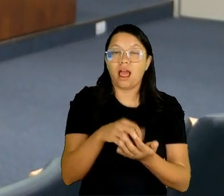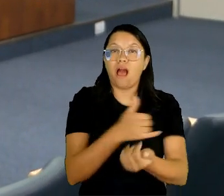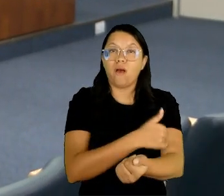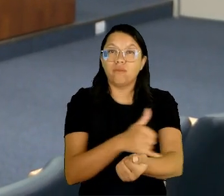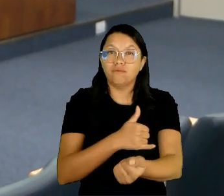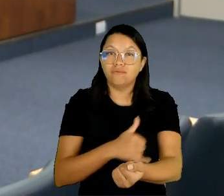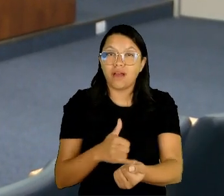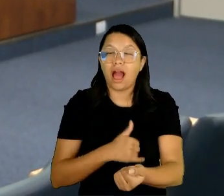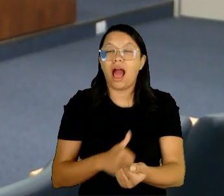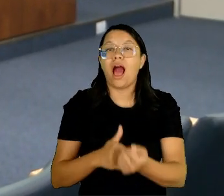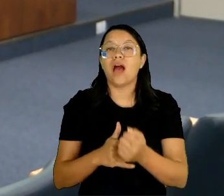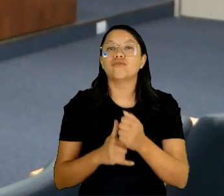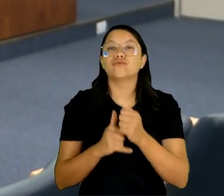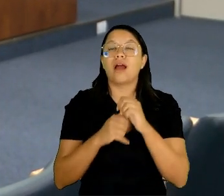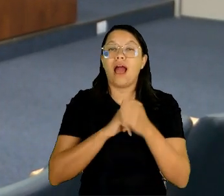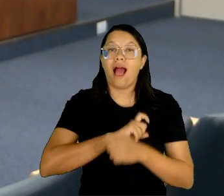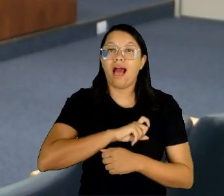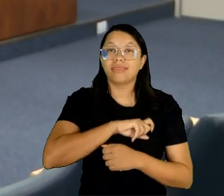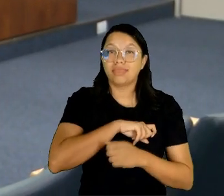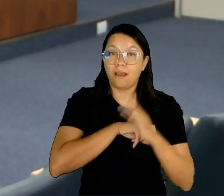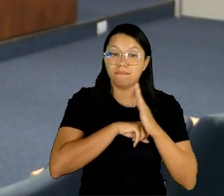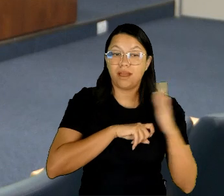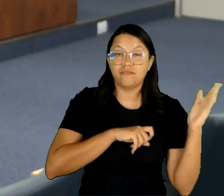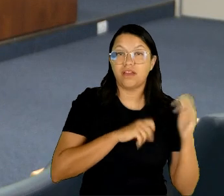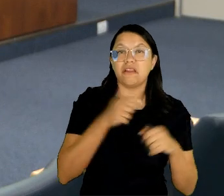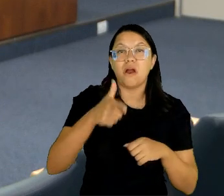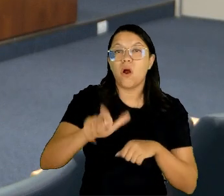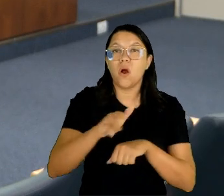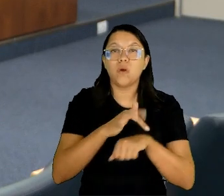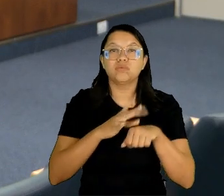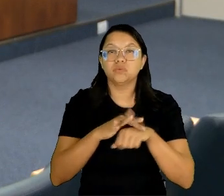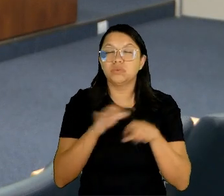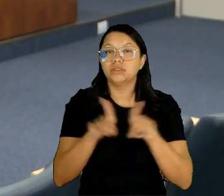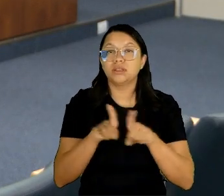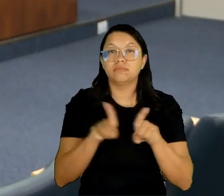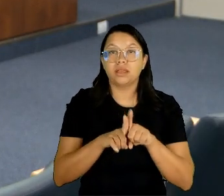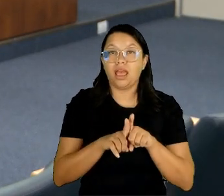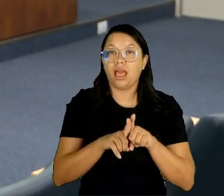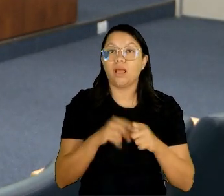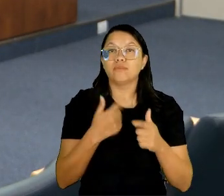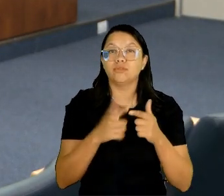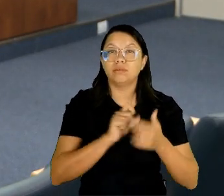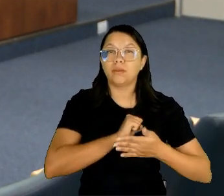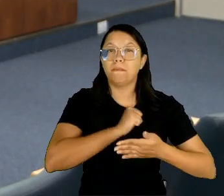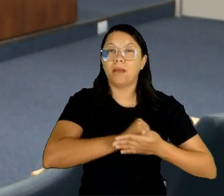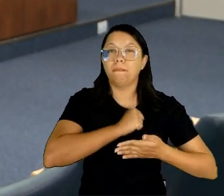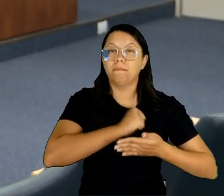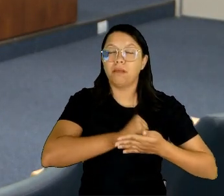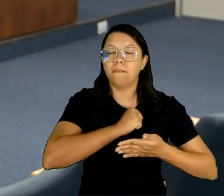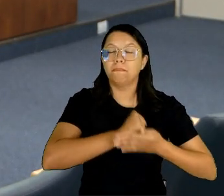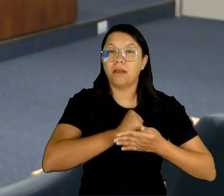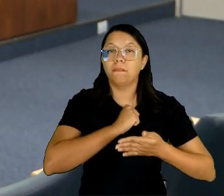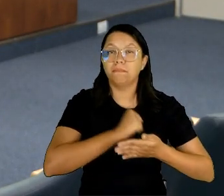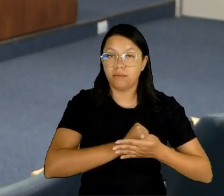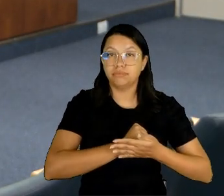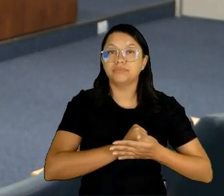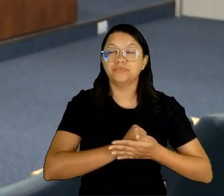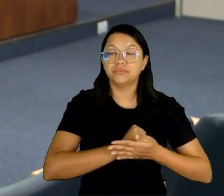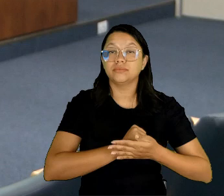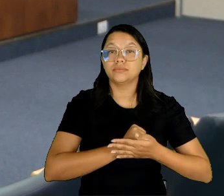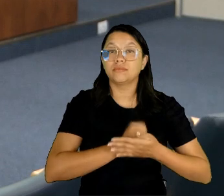central dos vasos, doença arterial periférica, outras doenças cardíacas também, como arritmia, insuficiência cardíaca, mas a